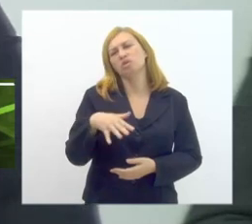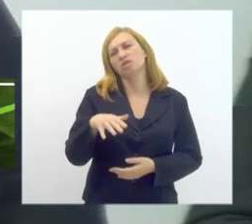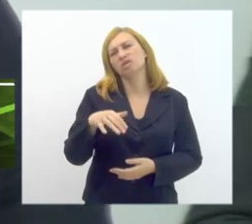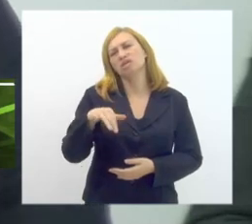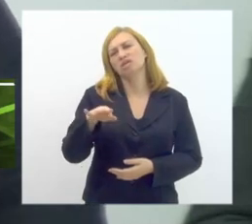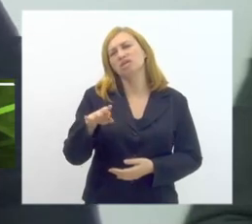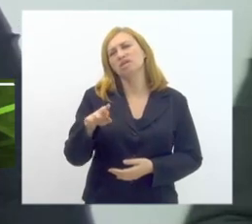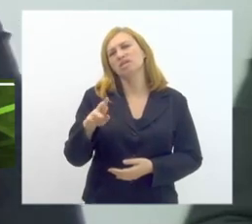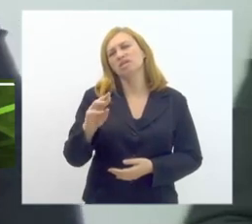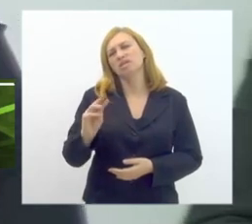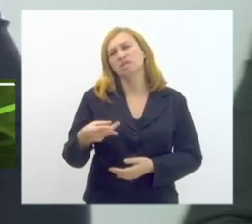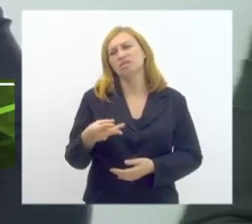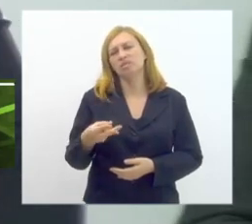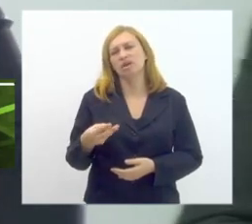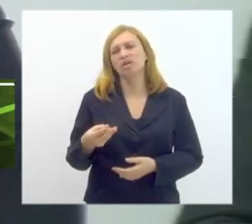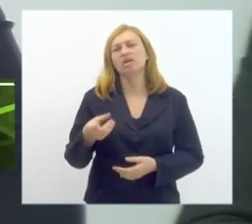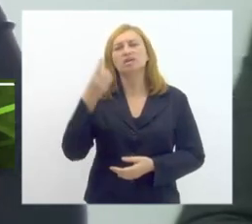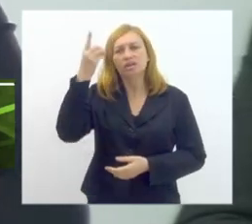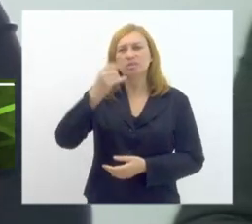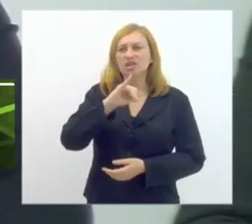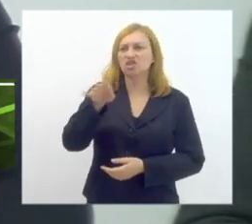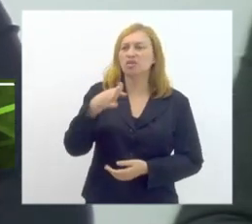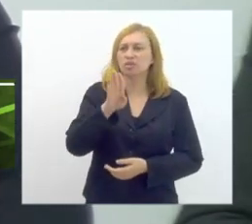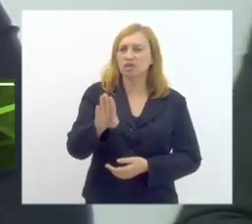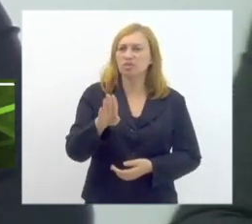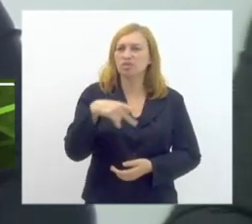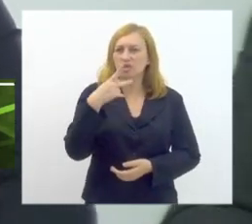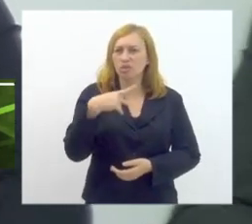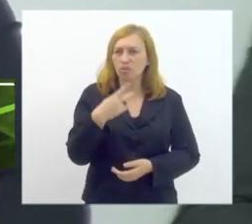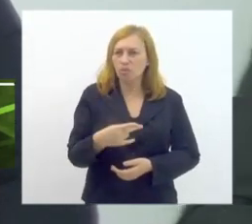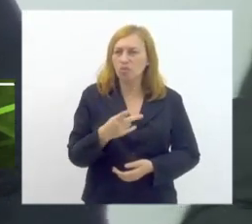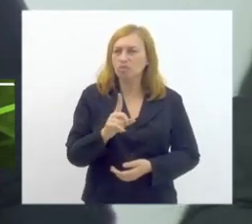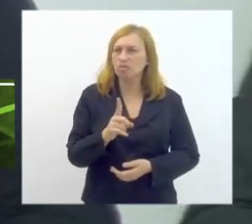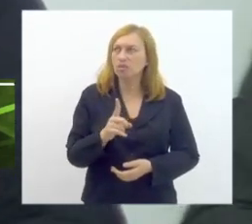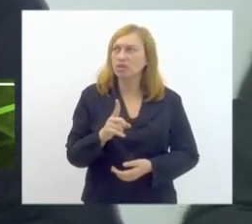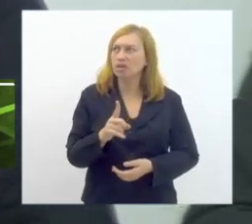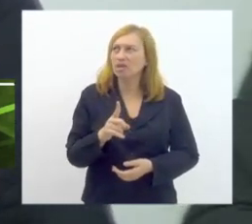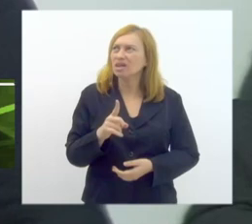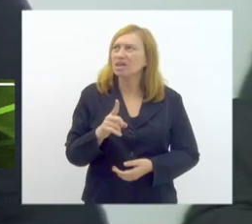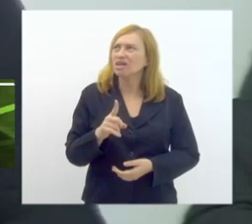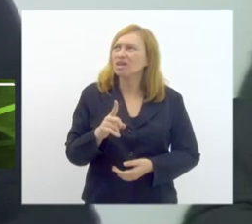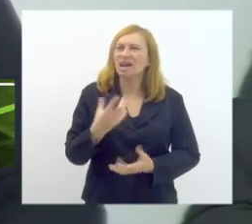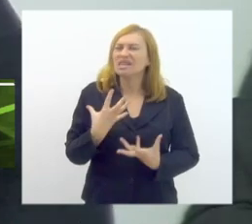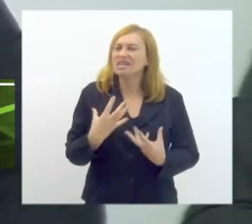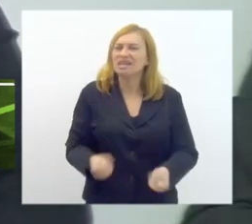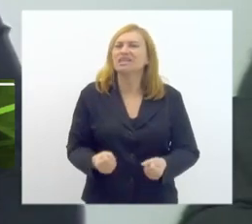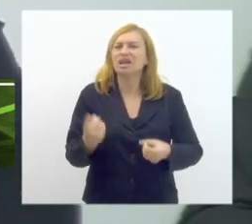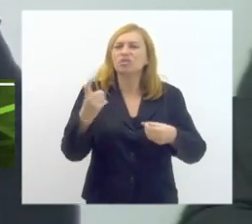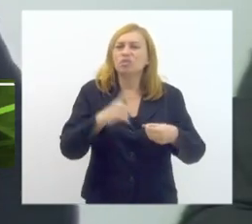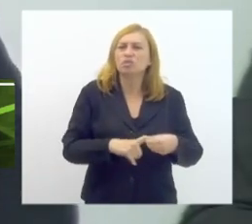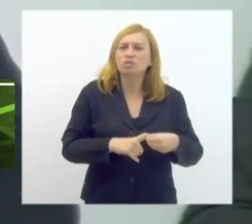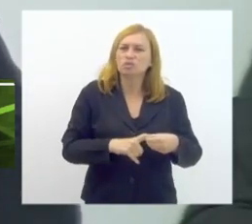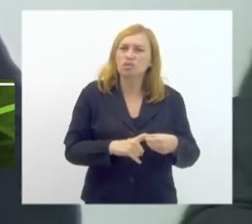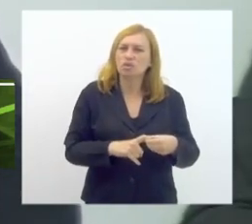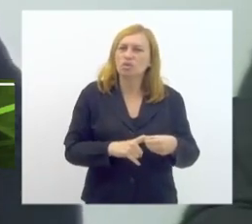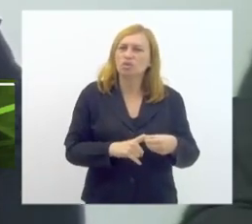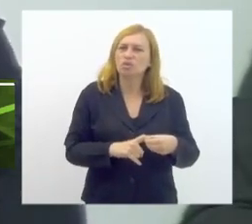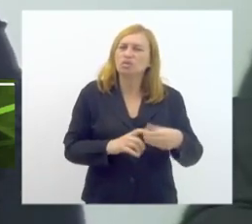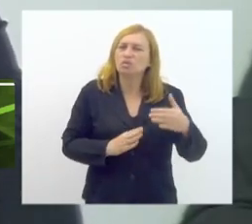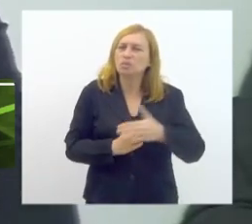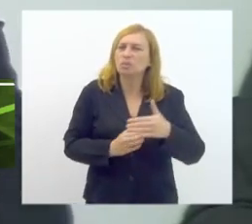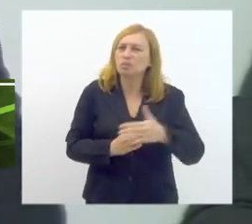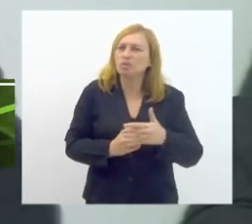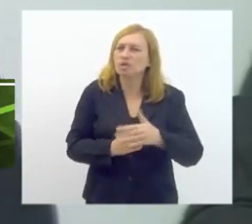o deputado Jair falou, não é mais compreensível, não é mais admissível um consórcio ter seus trabalhos